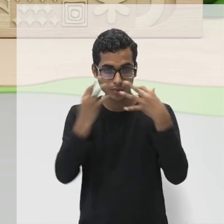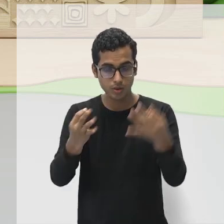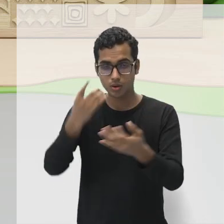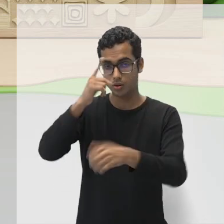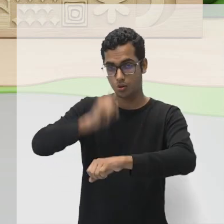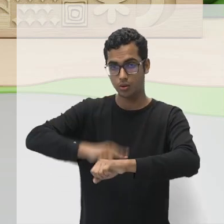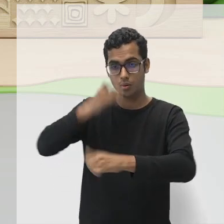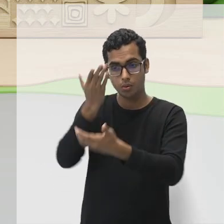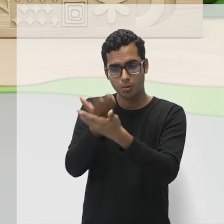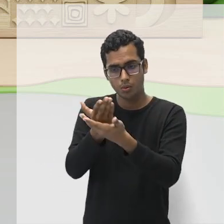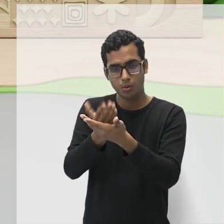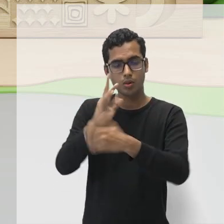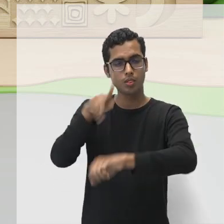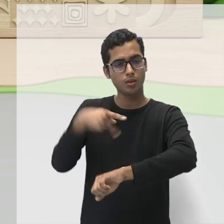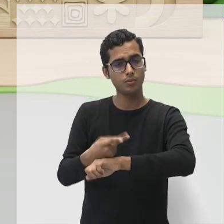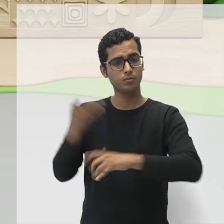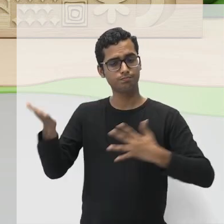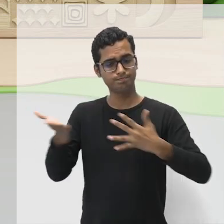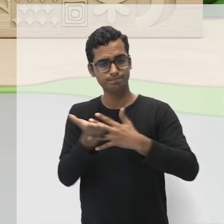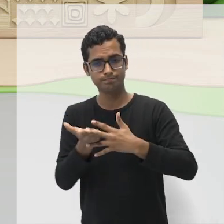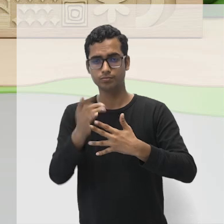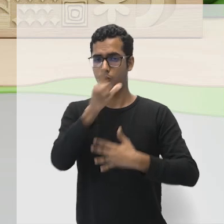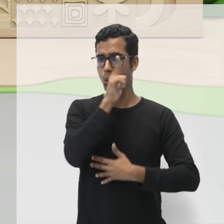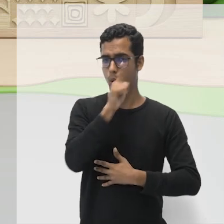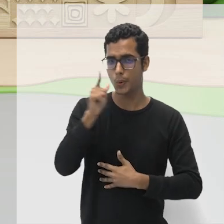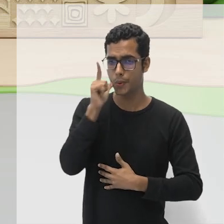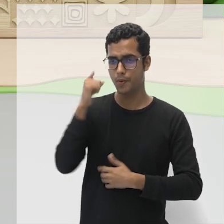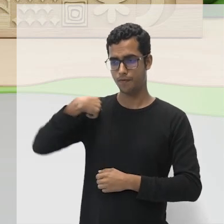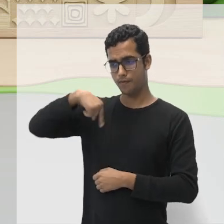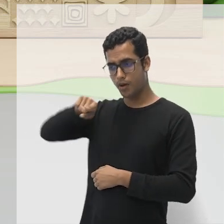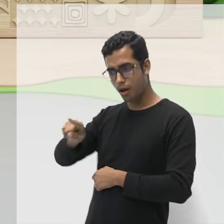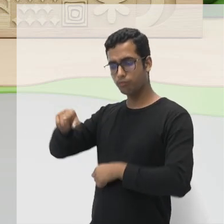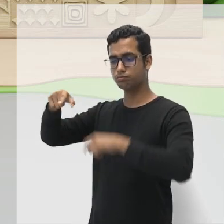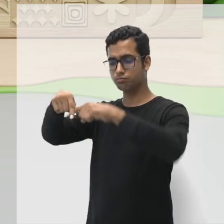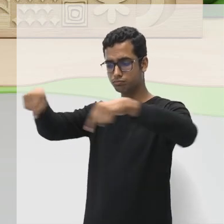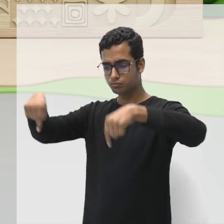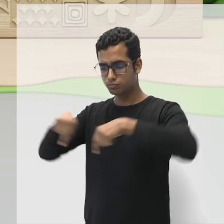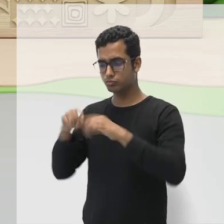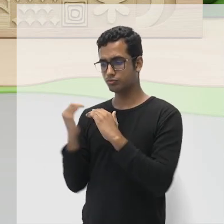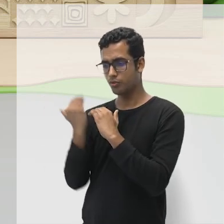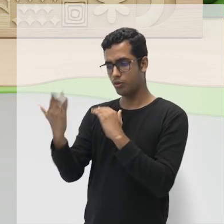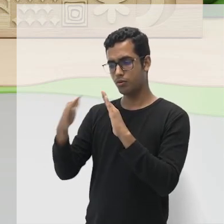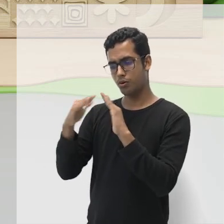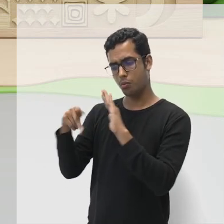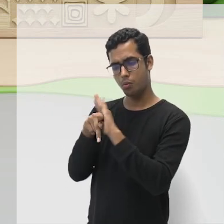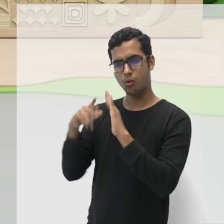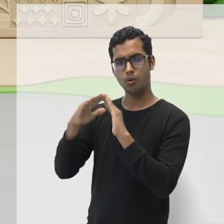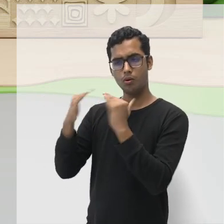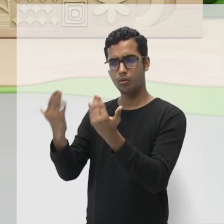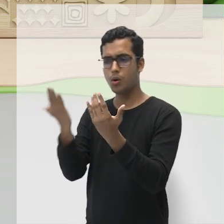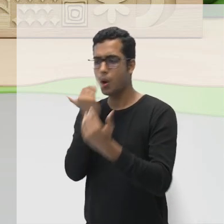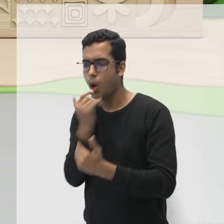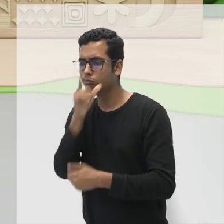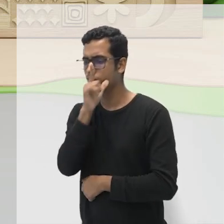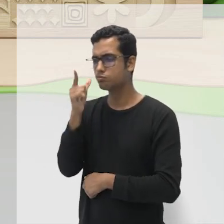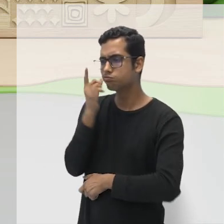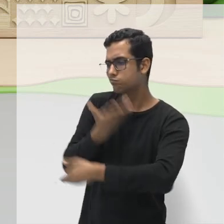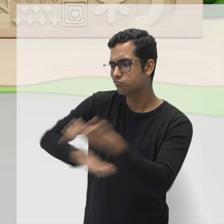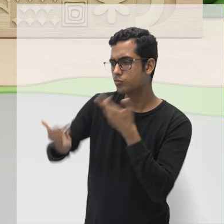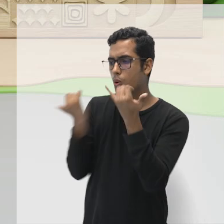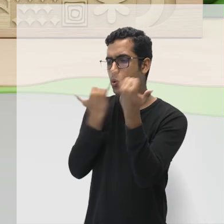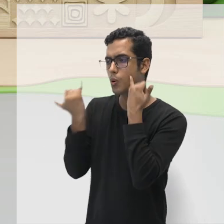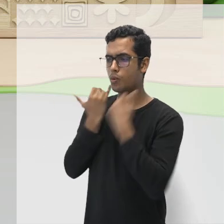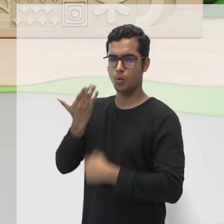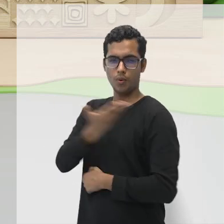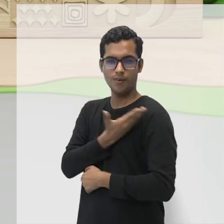Depois tu vai lá para o recreio, né? Vai lá para o recreio, vai lá para o pátio, vai lá merendar e vai trocar informações com seus